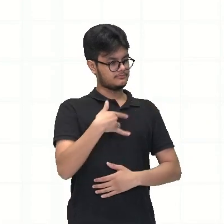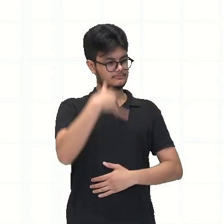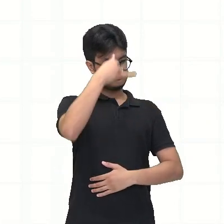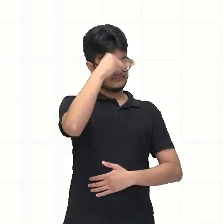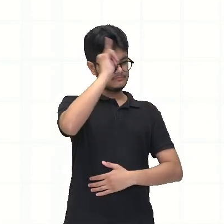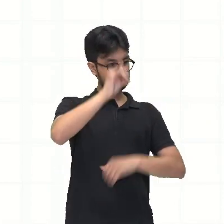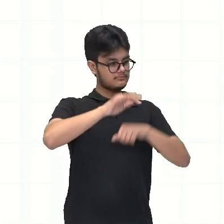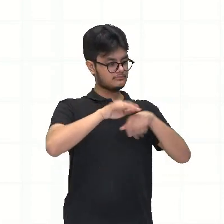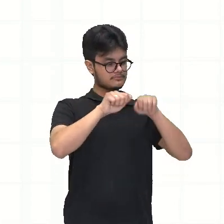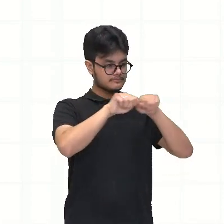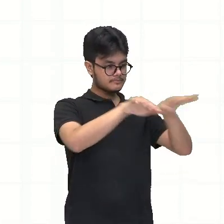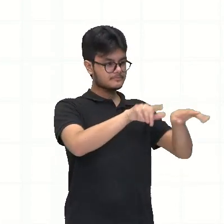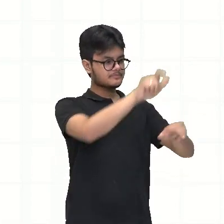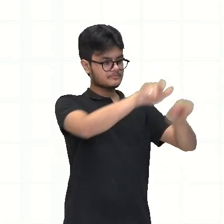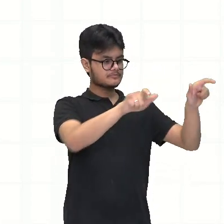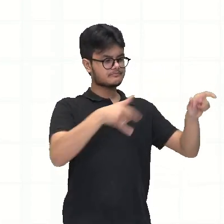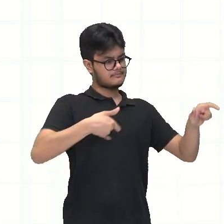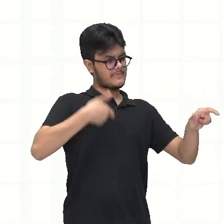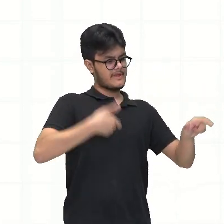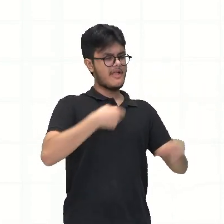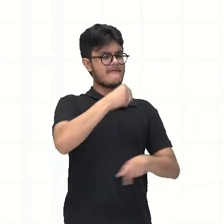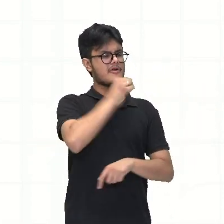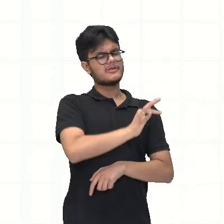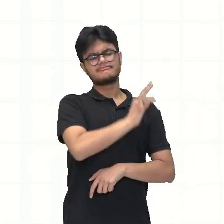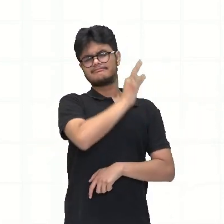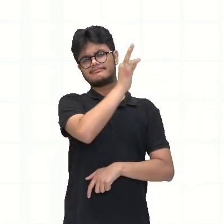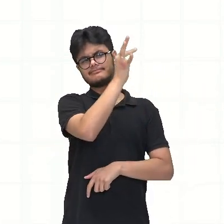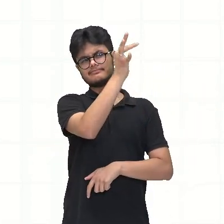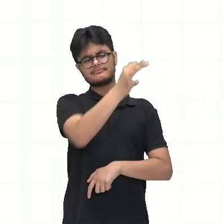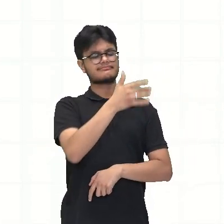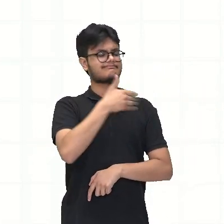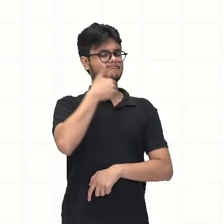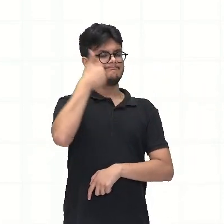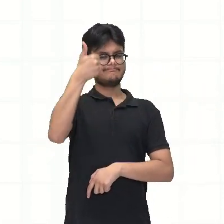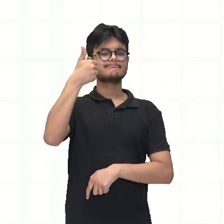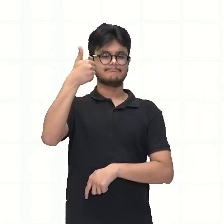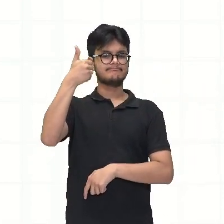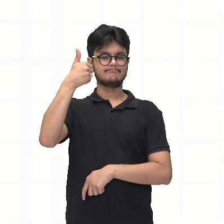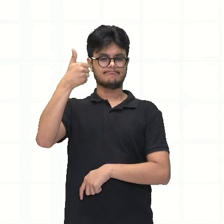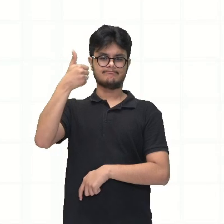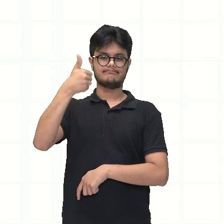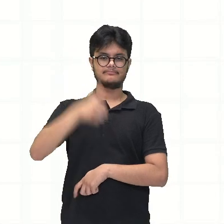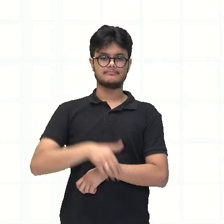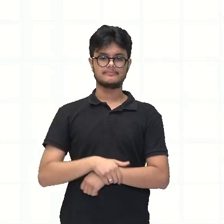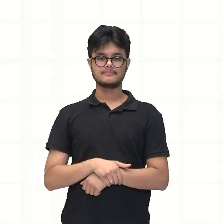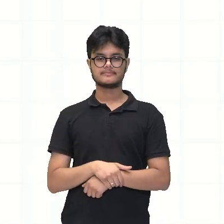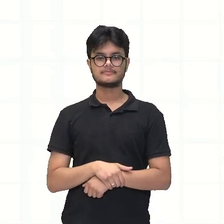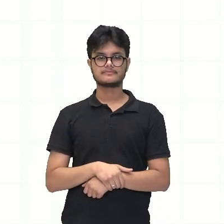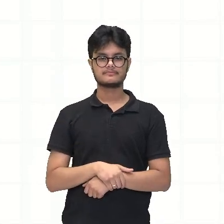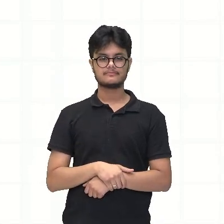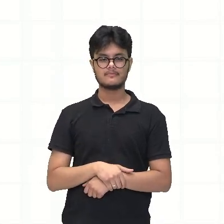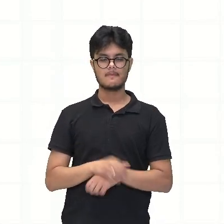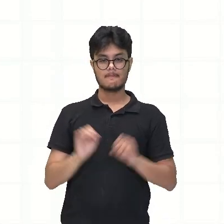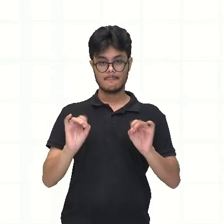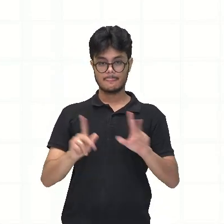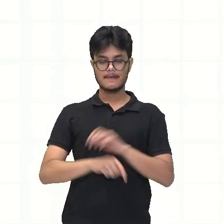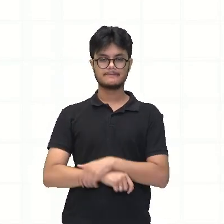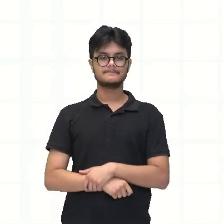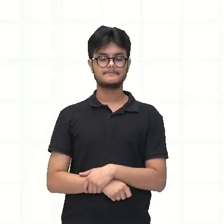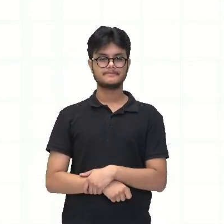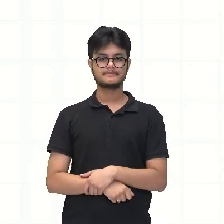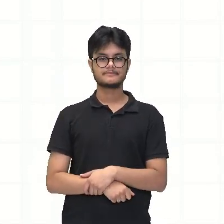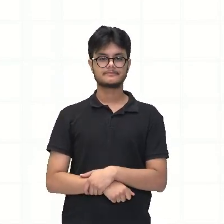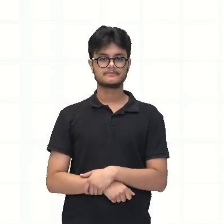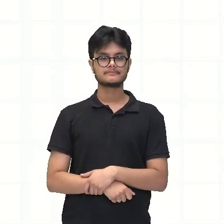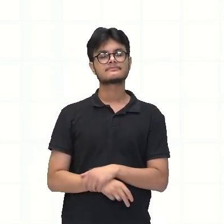de prolongar a vida e melhorar com isso também a qualidade de vida, certo? Então, essa